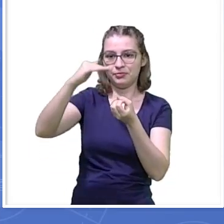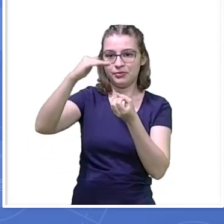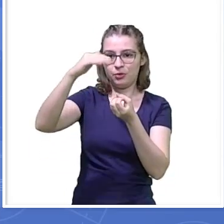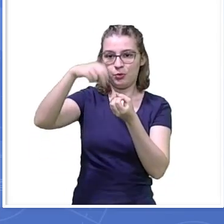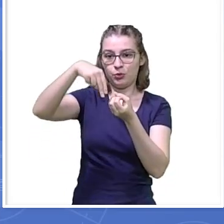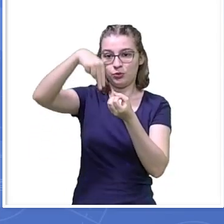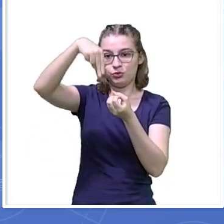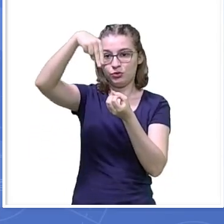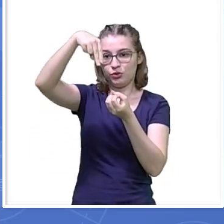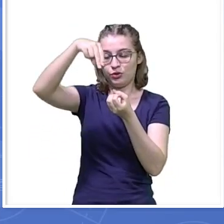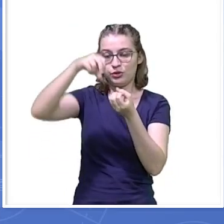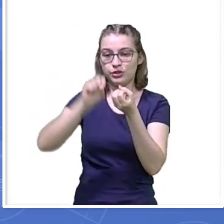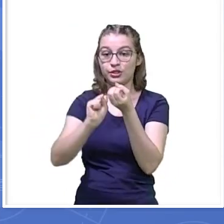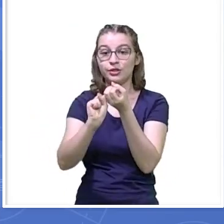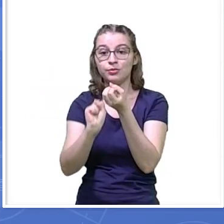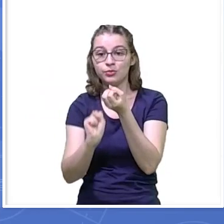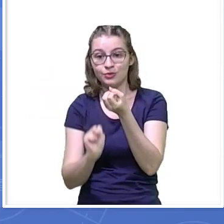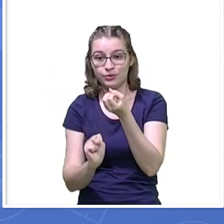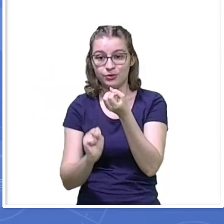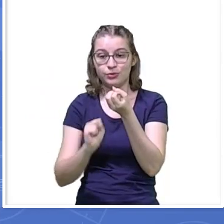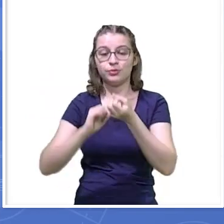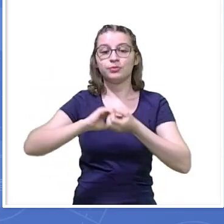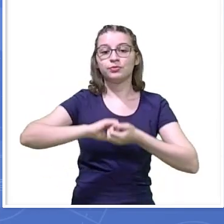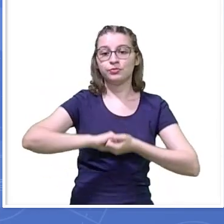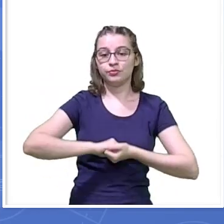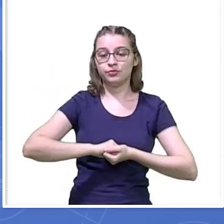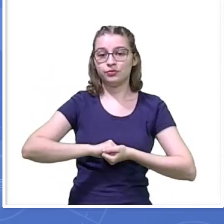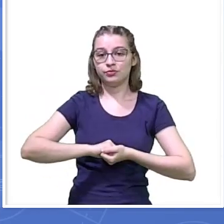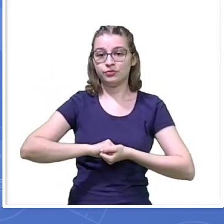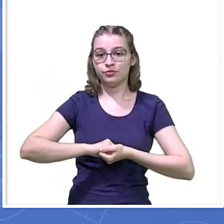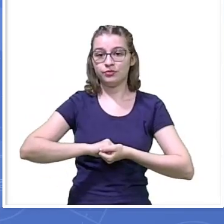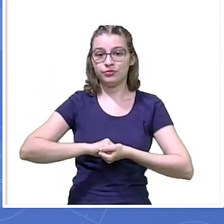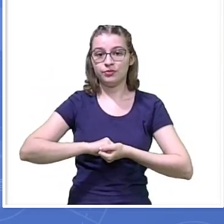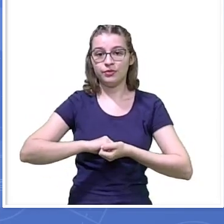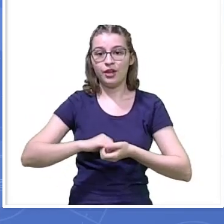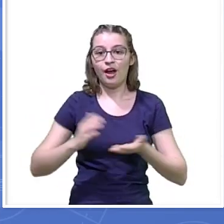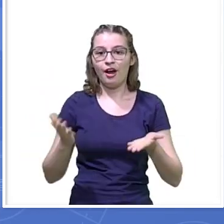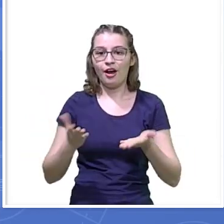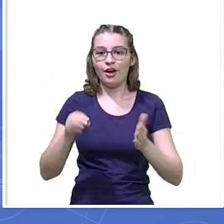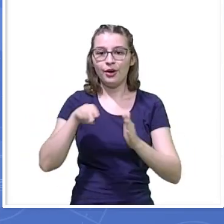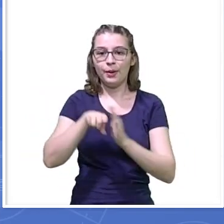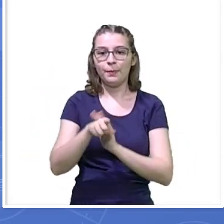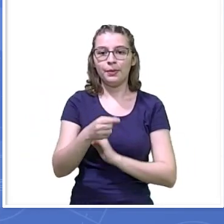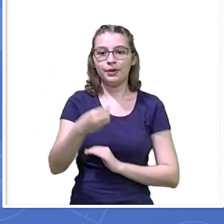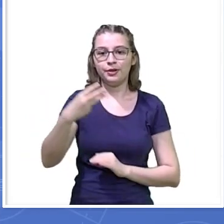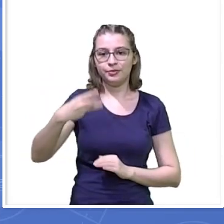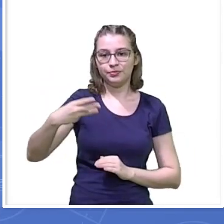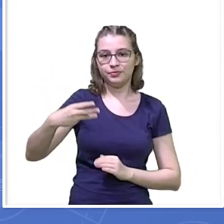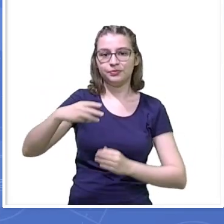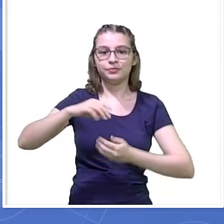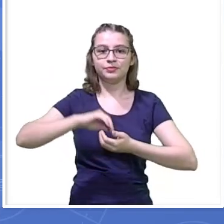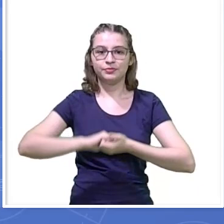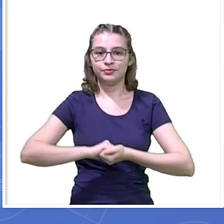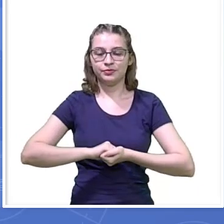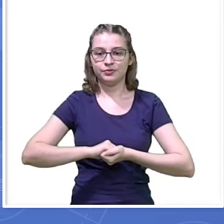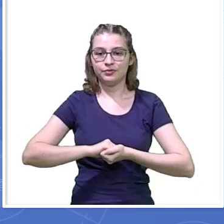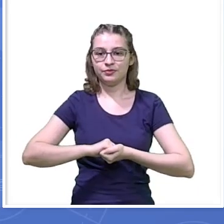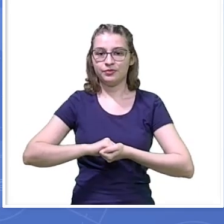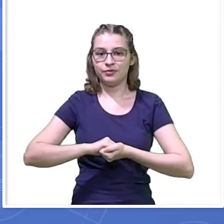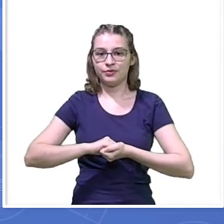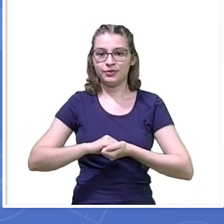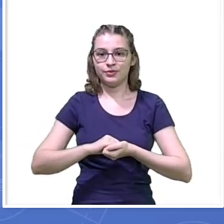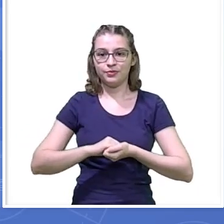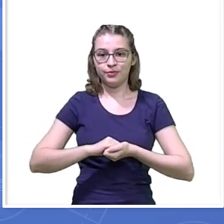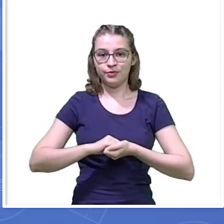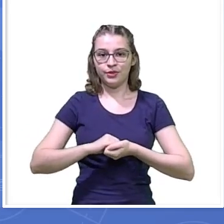valor específico, né? Essa foi a questão 2. Vamos agora para a questão 3. É o primeiro